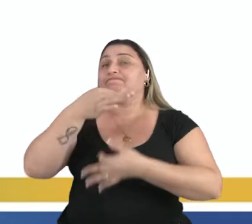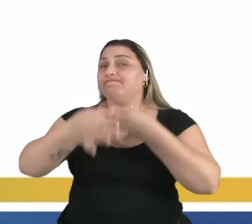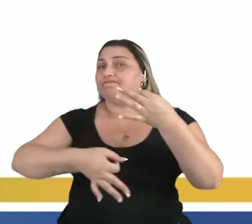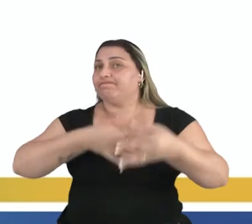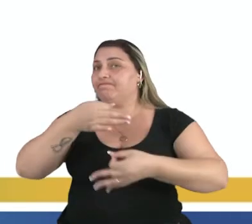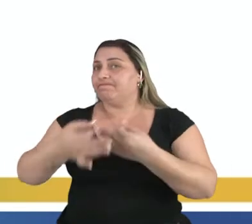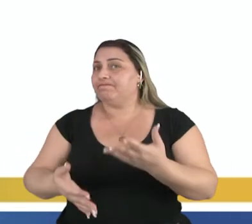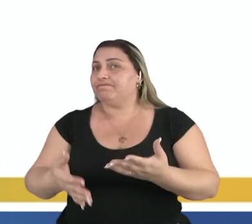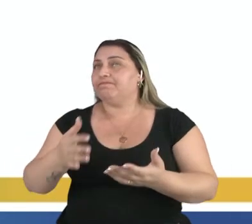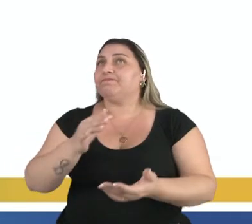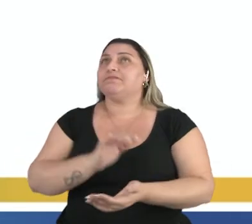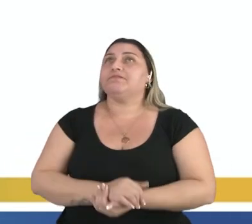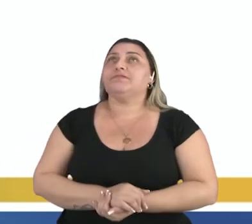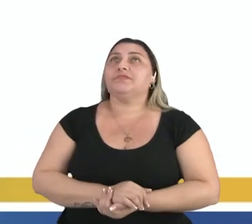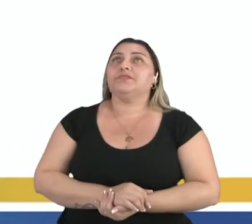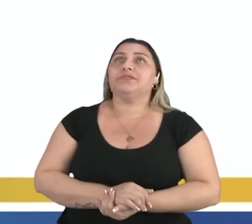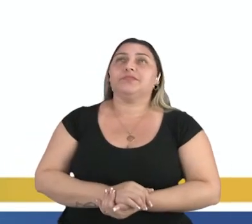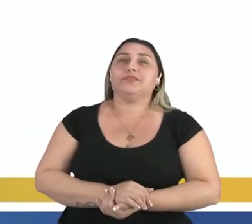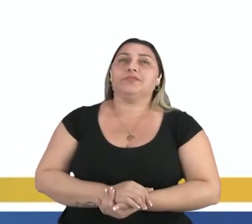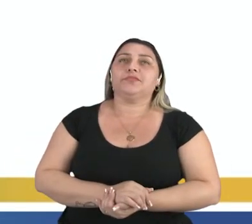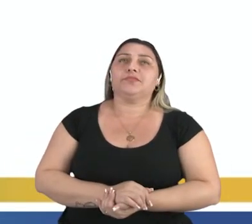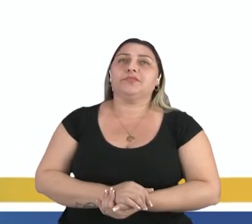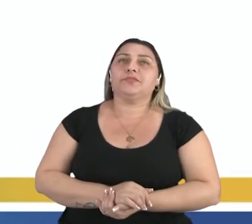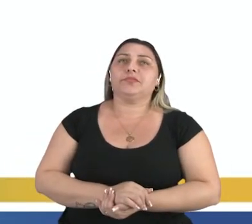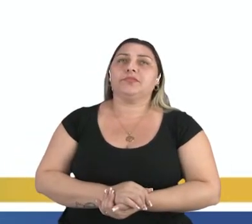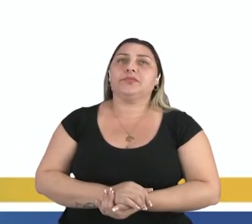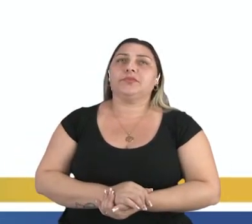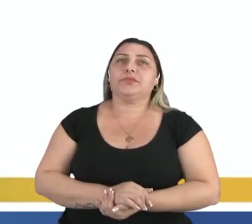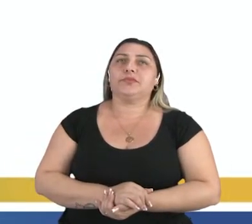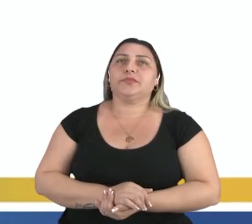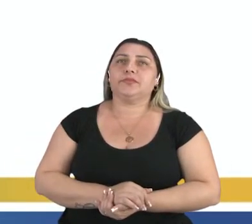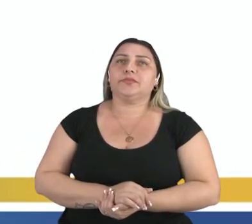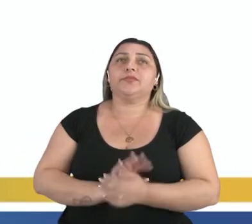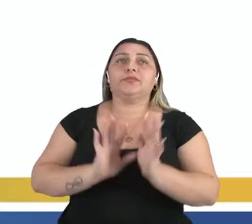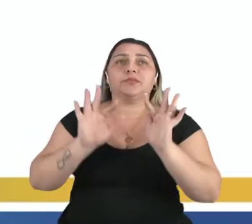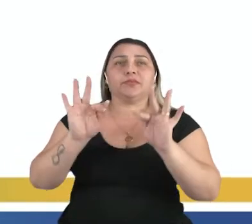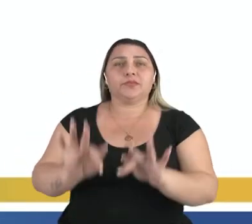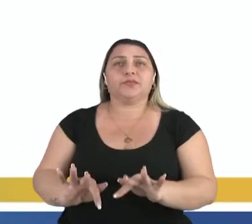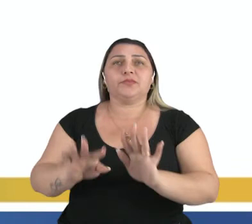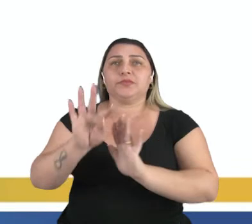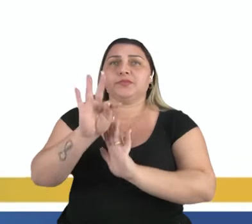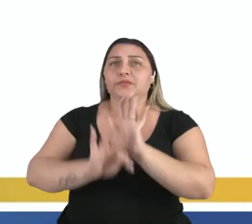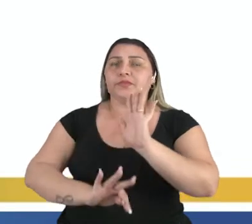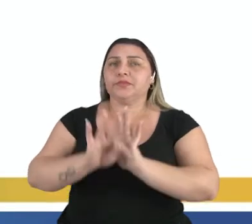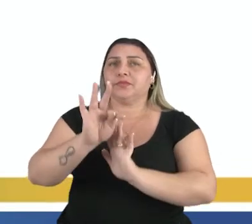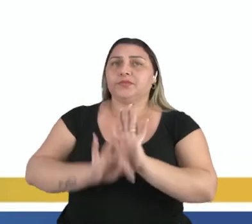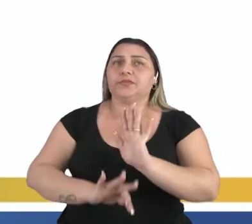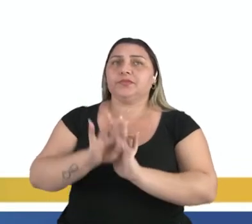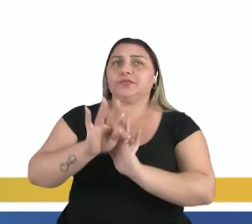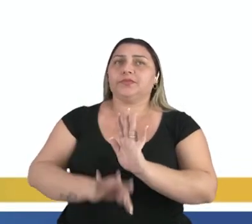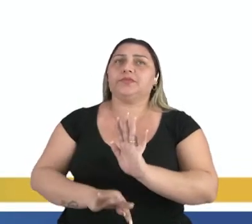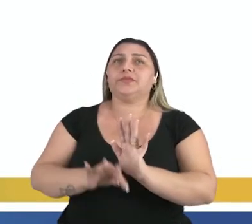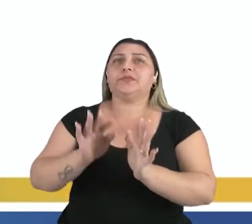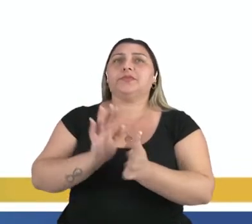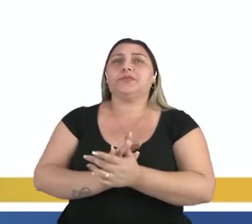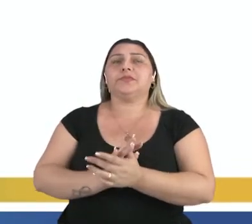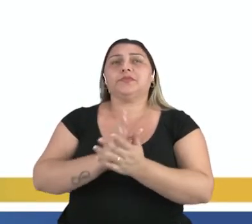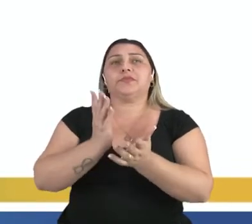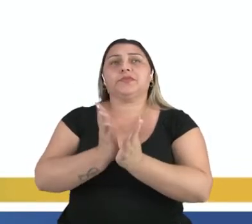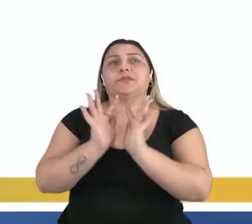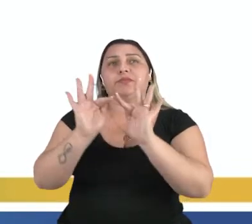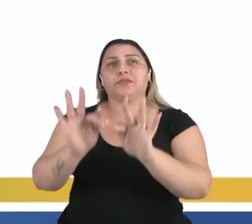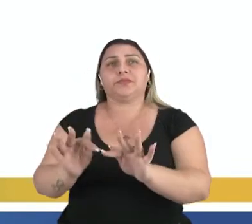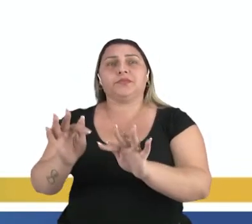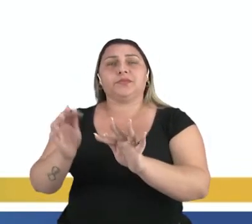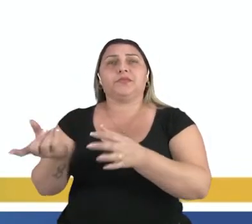vergonha americana. Logo, é uma opinião. E, por fim, o texto ele vai encerrando,